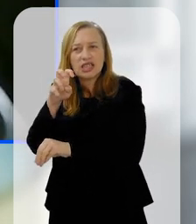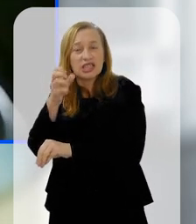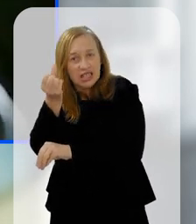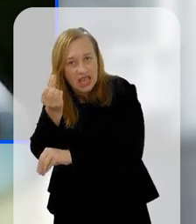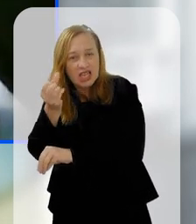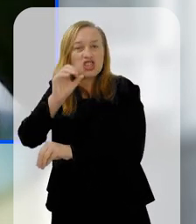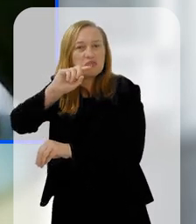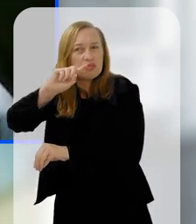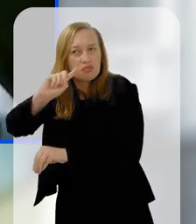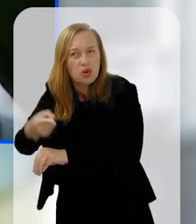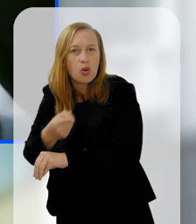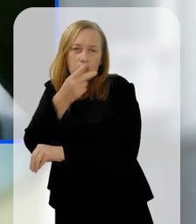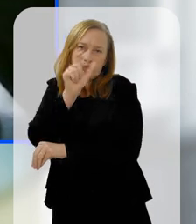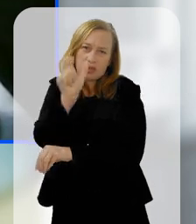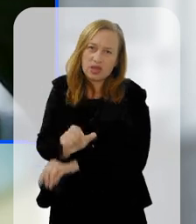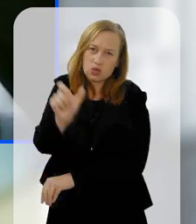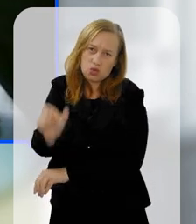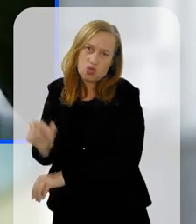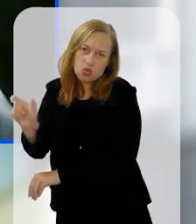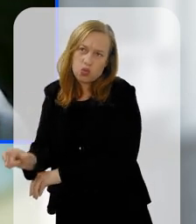46 mil Nossa. pessoas.